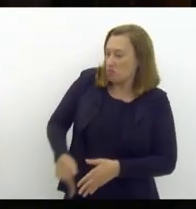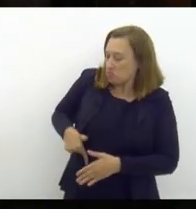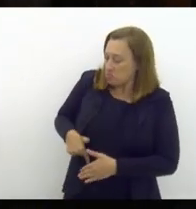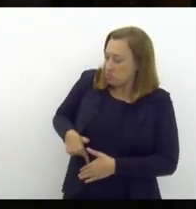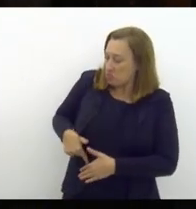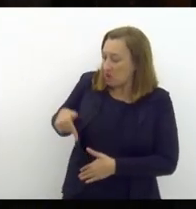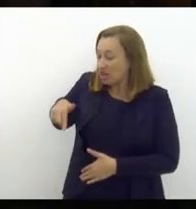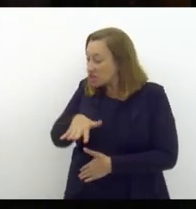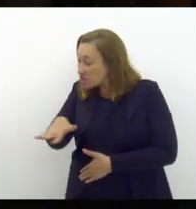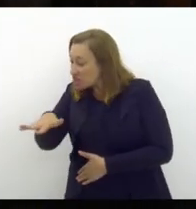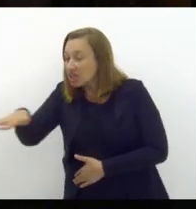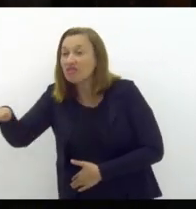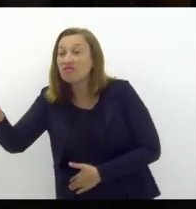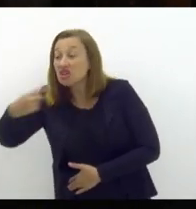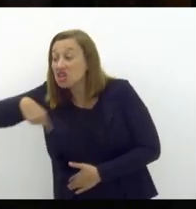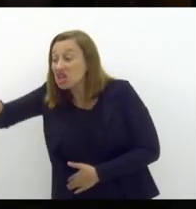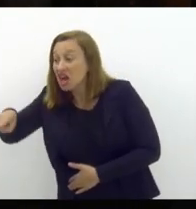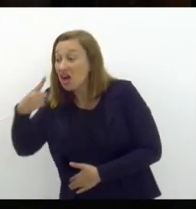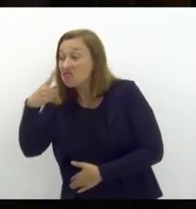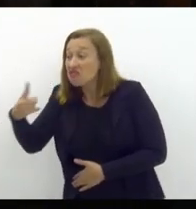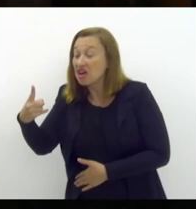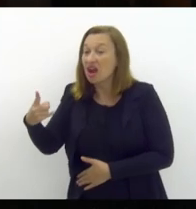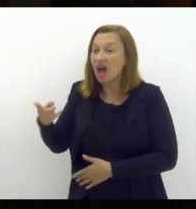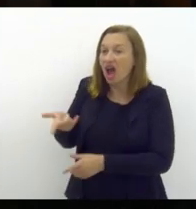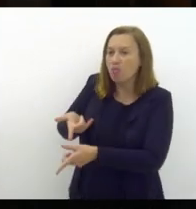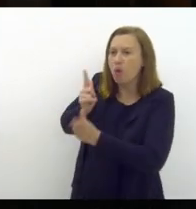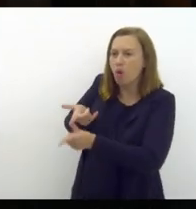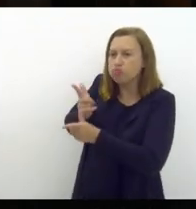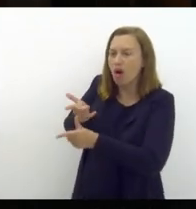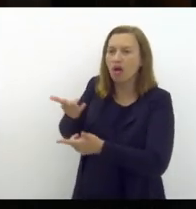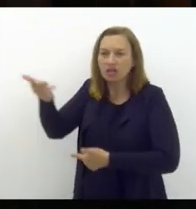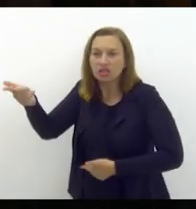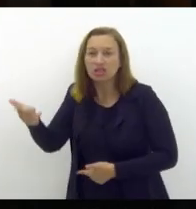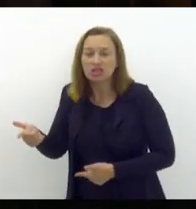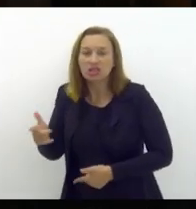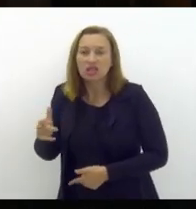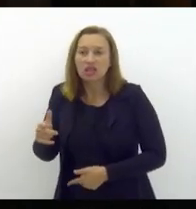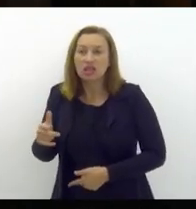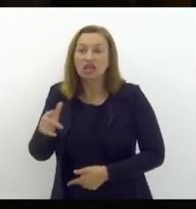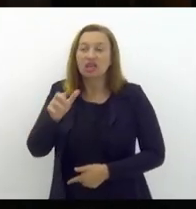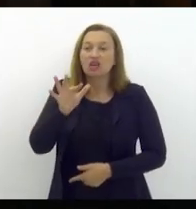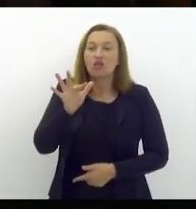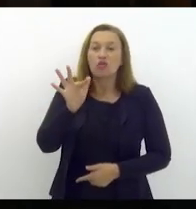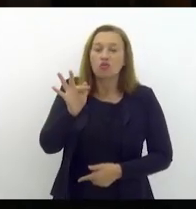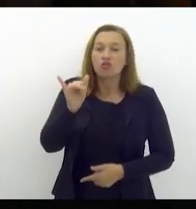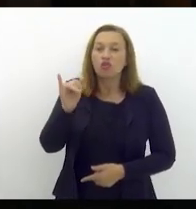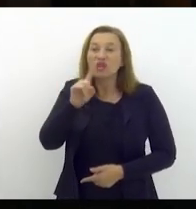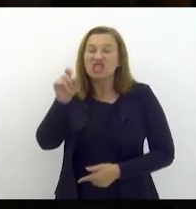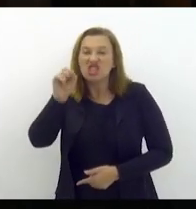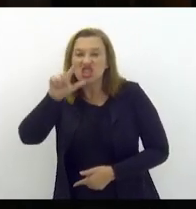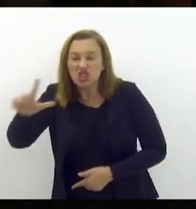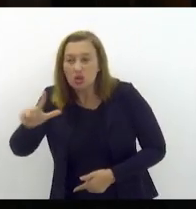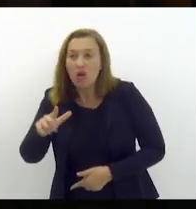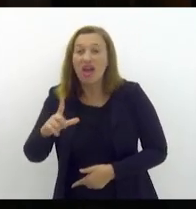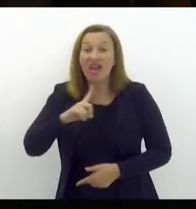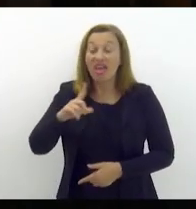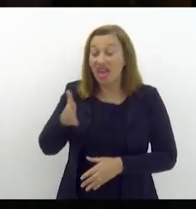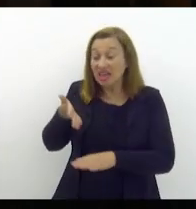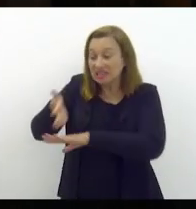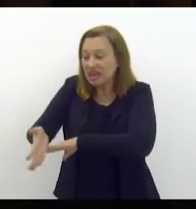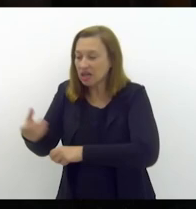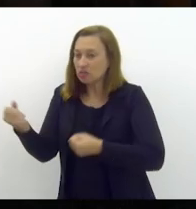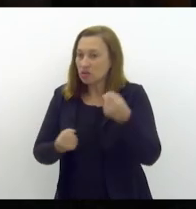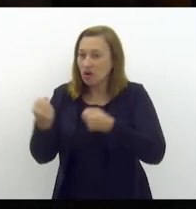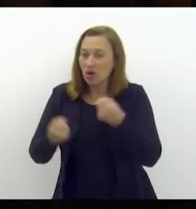ir lá na comunidade enfrentar um fuzil, um 762, um AK, um .50, entrar no caveirão como o próprio Portugal